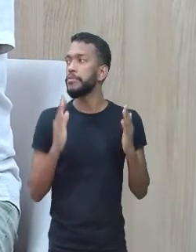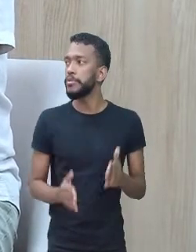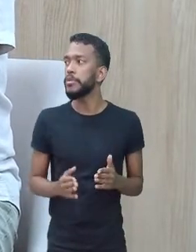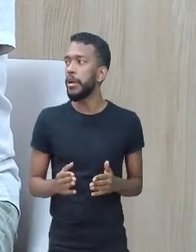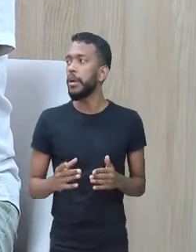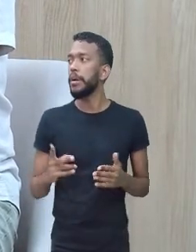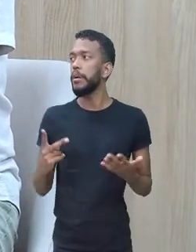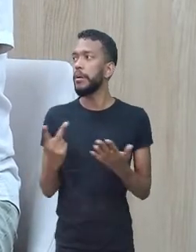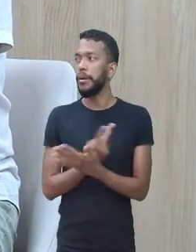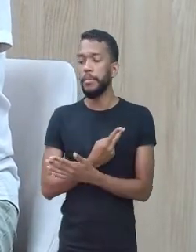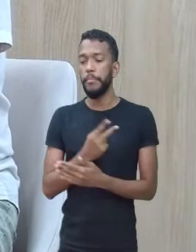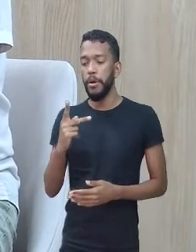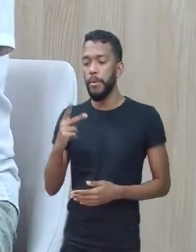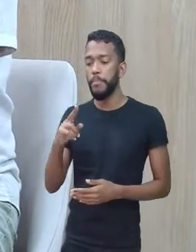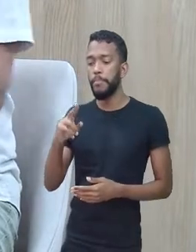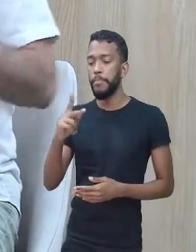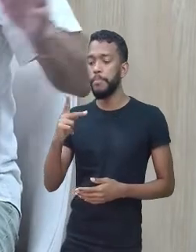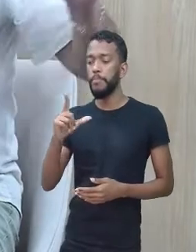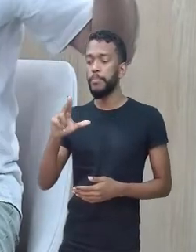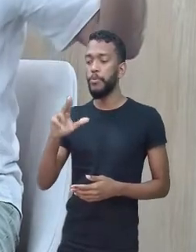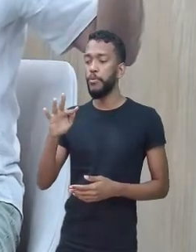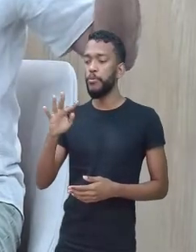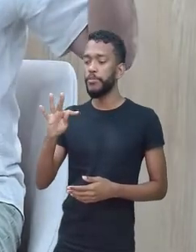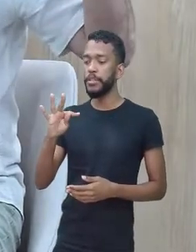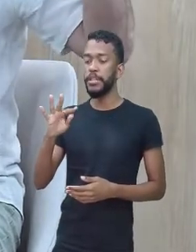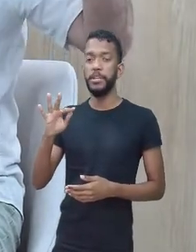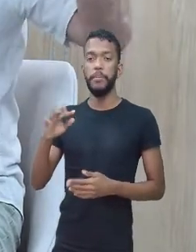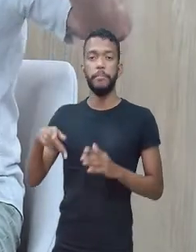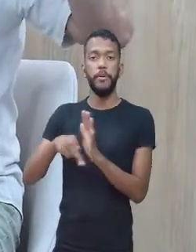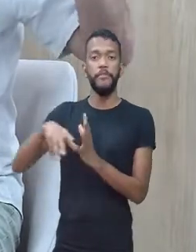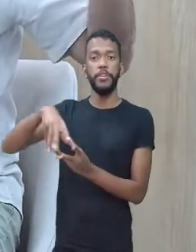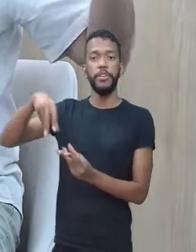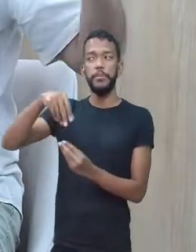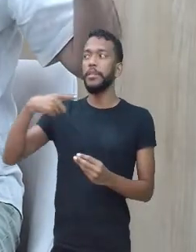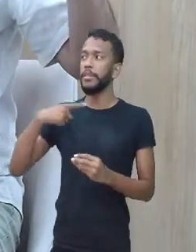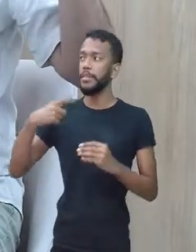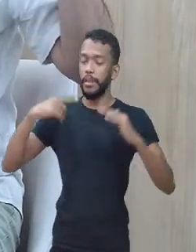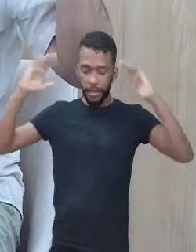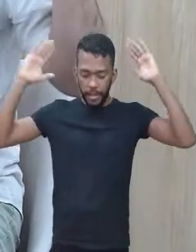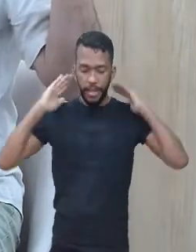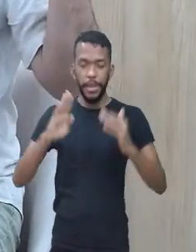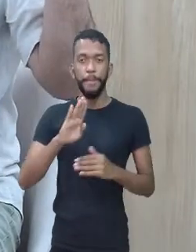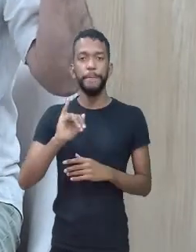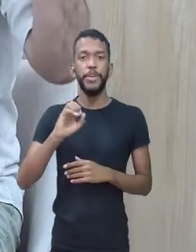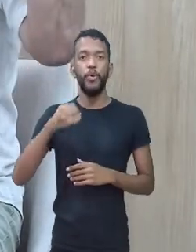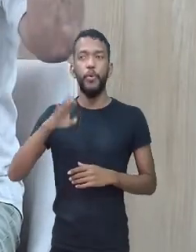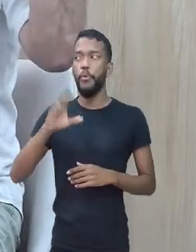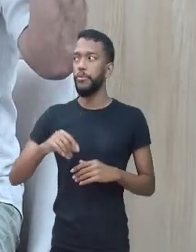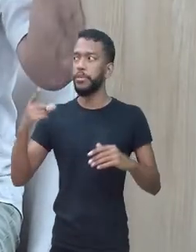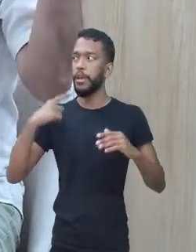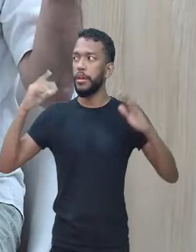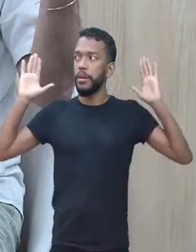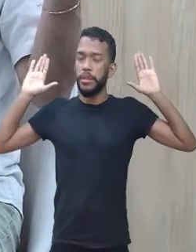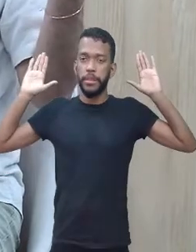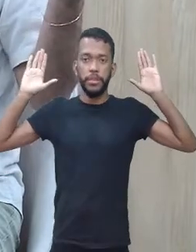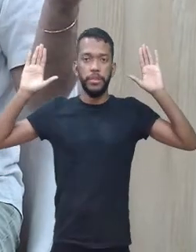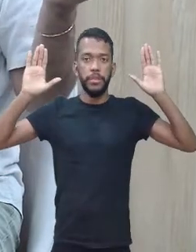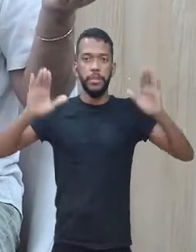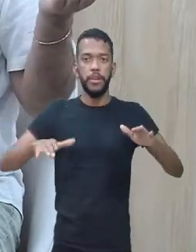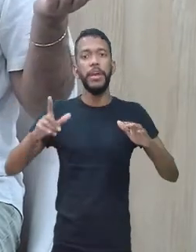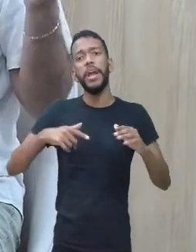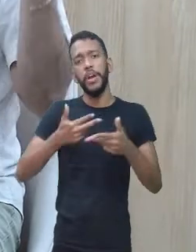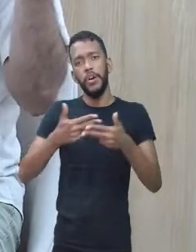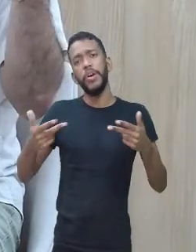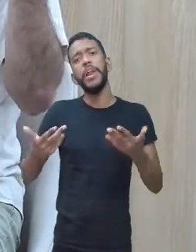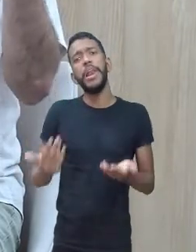no encenação de Pluft e o Fantasminha, o nosso cenário era de biombo, né? E aí o biombo caiu na cabeça, era uma coisa